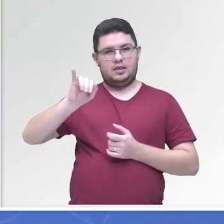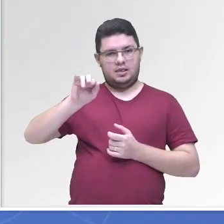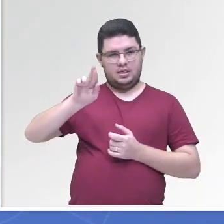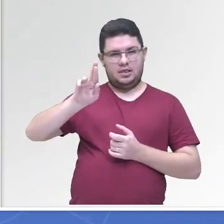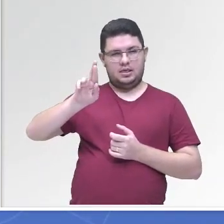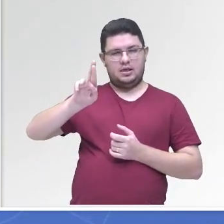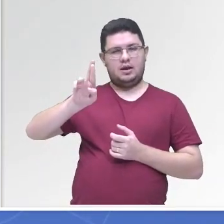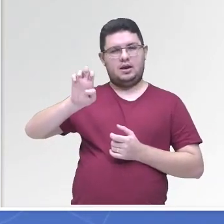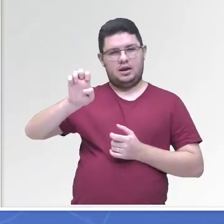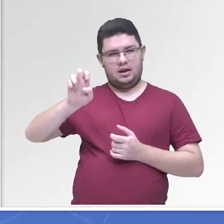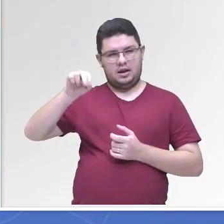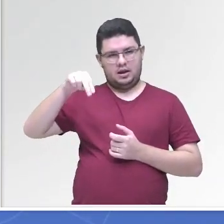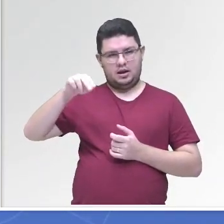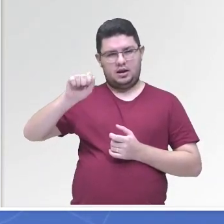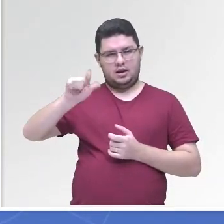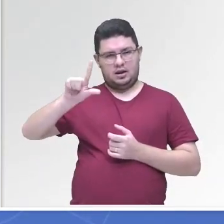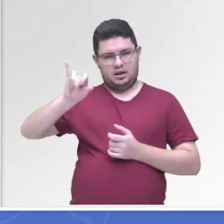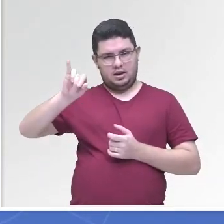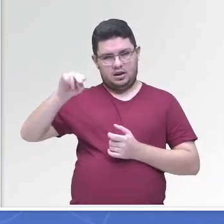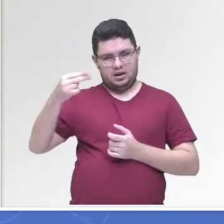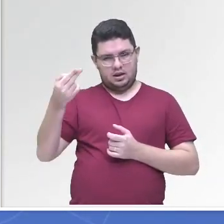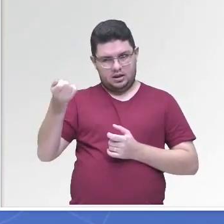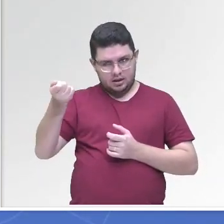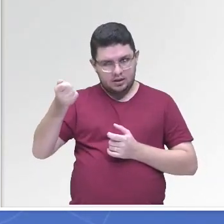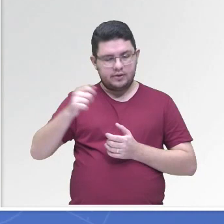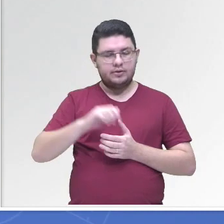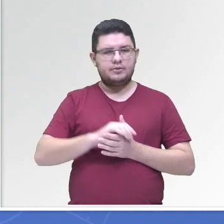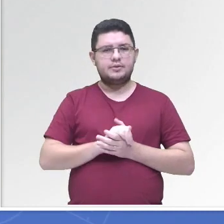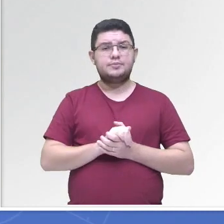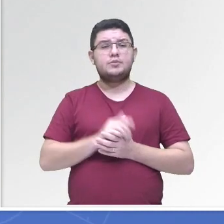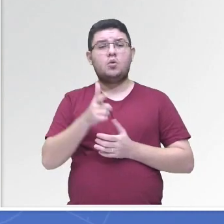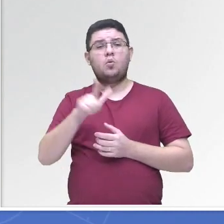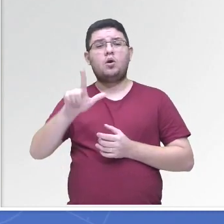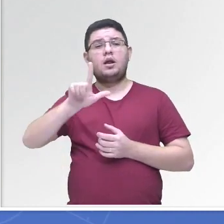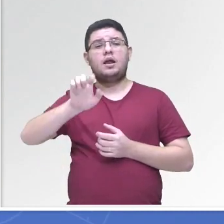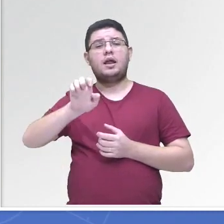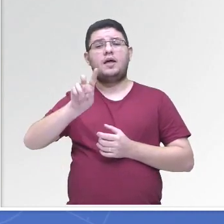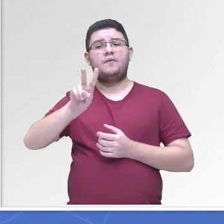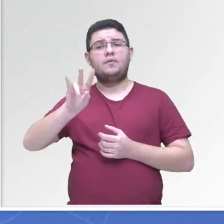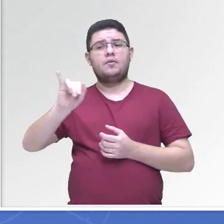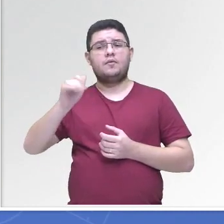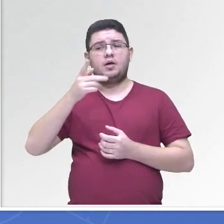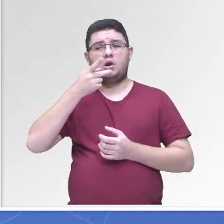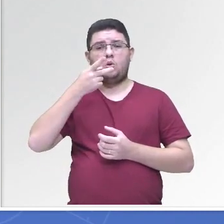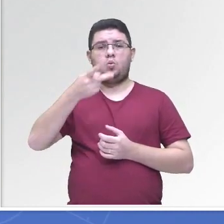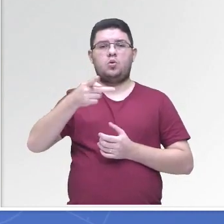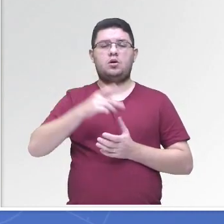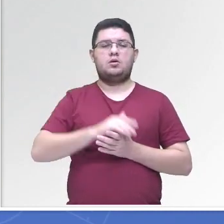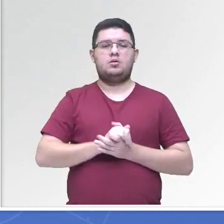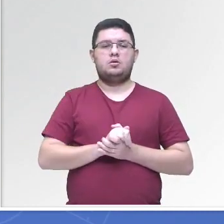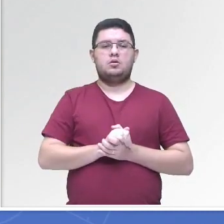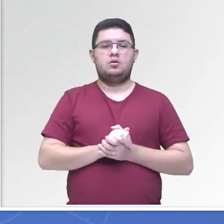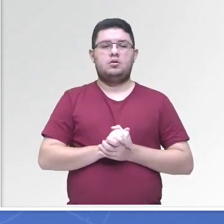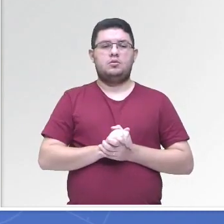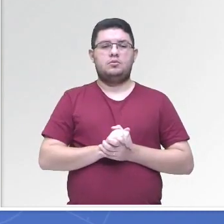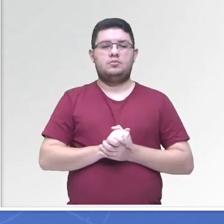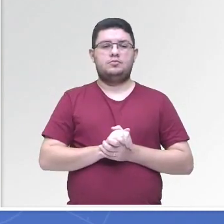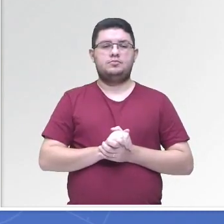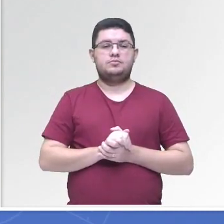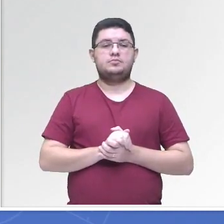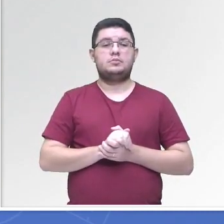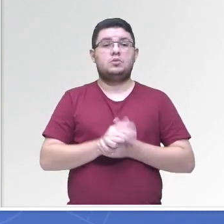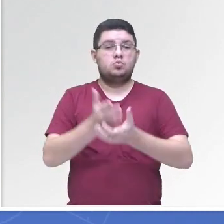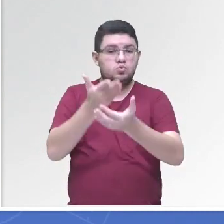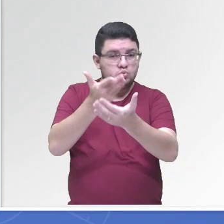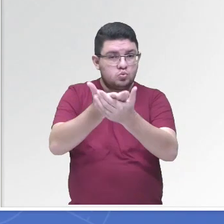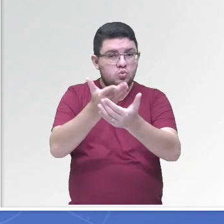das funções nitrogenadas. O Levi colocou que a 2 estuda os